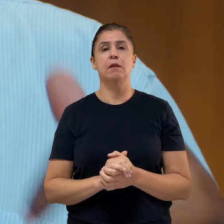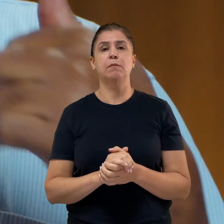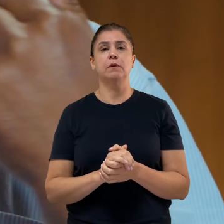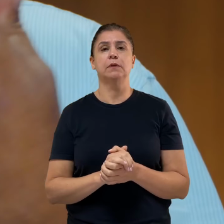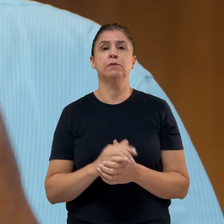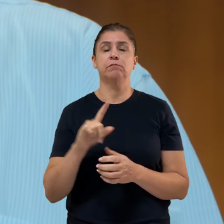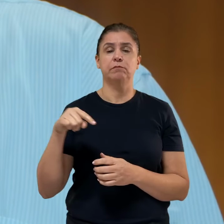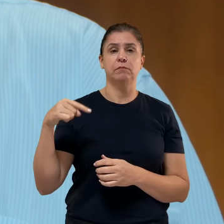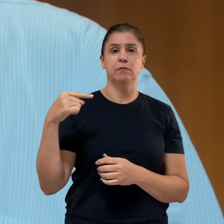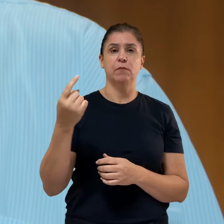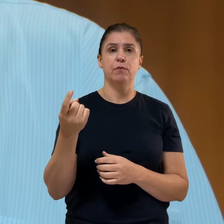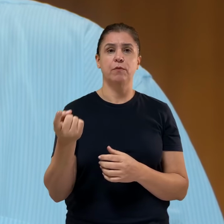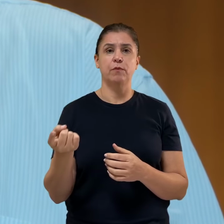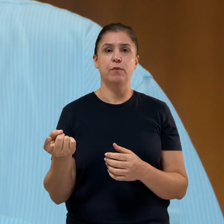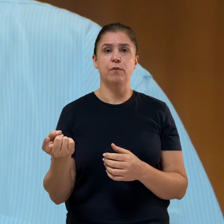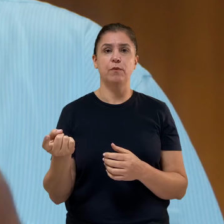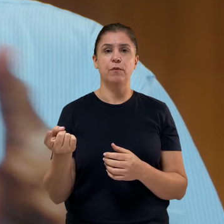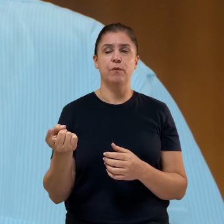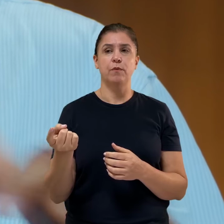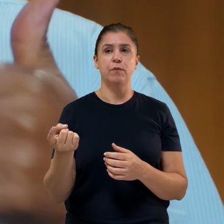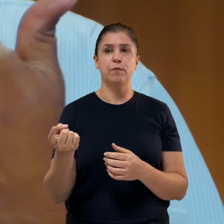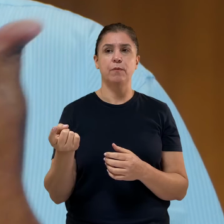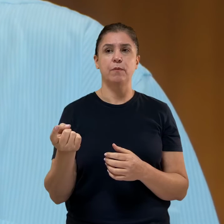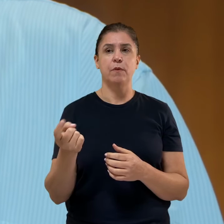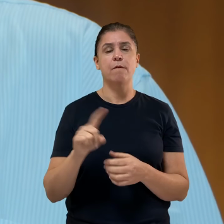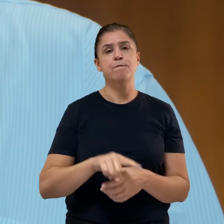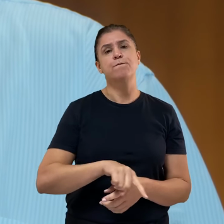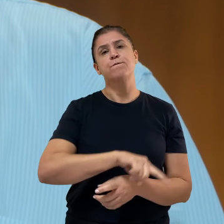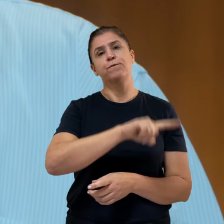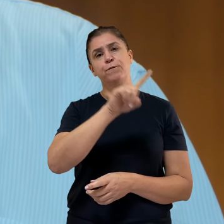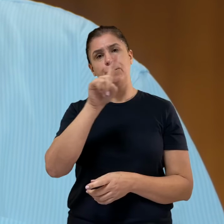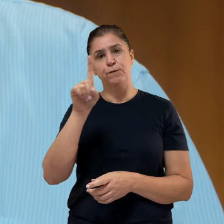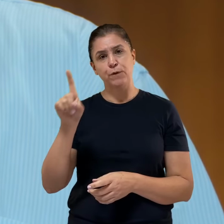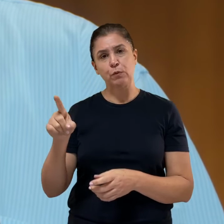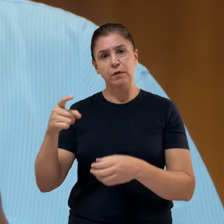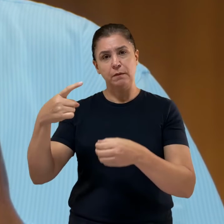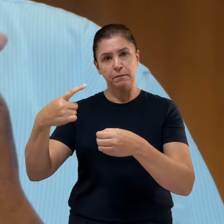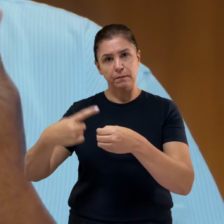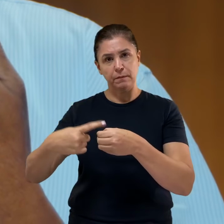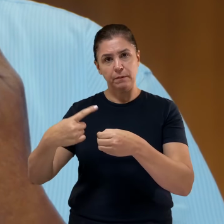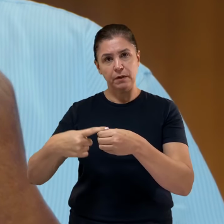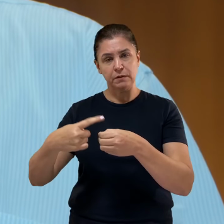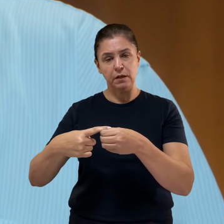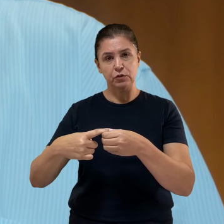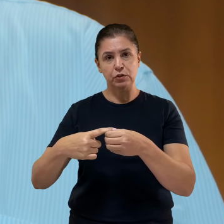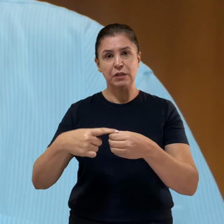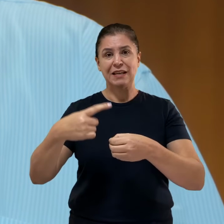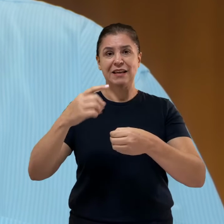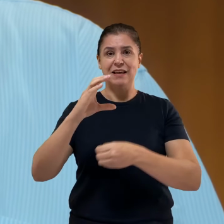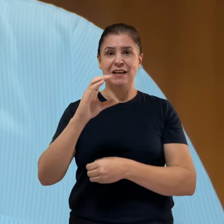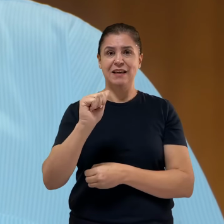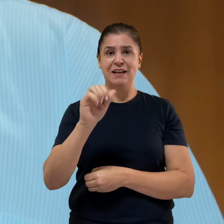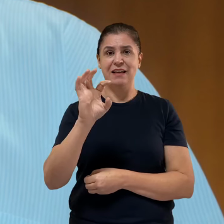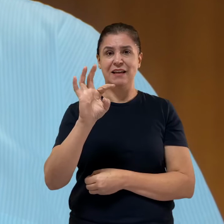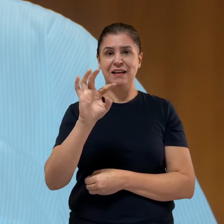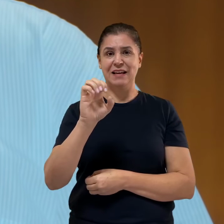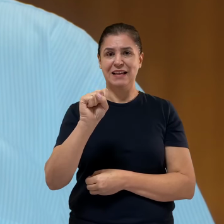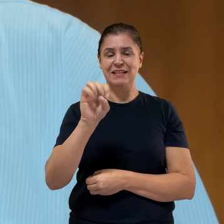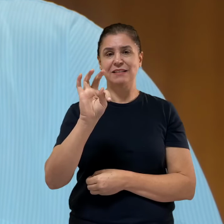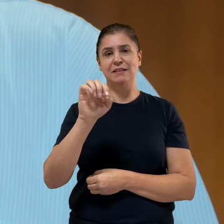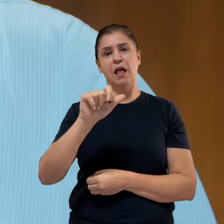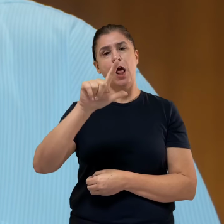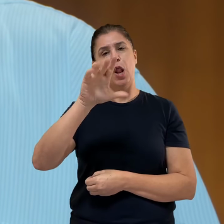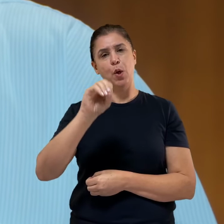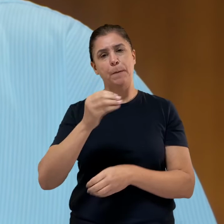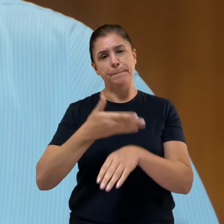E retornei para Castelo Branco, onde fiquei